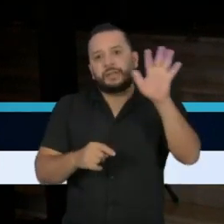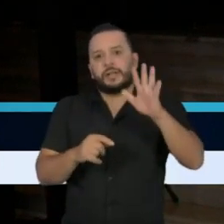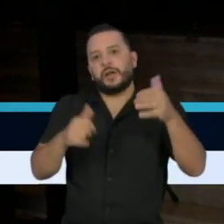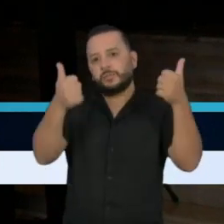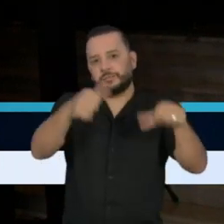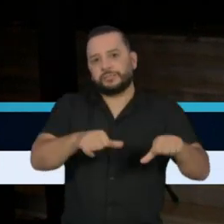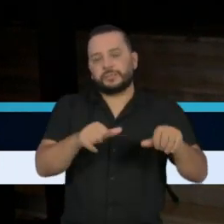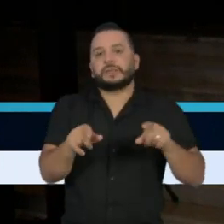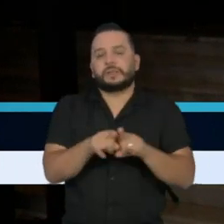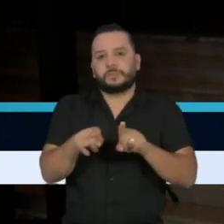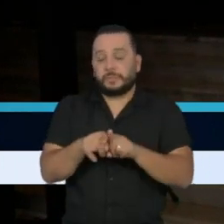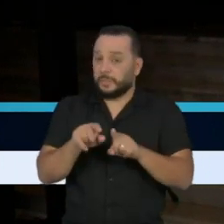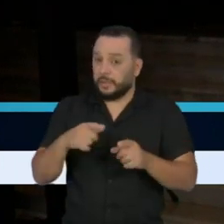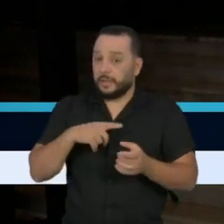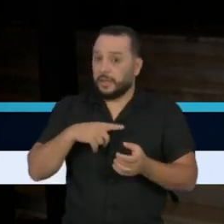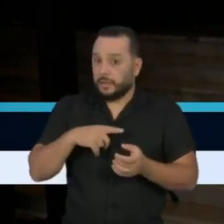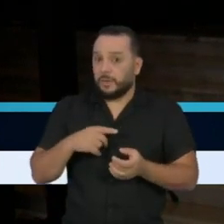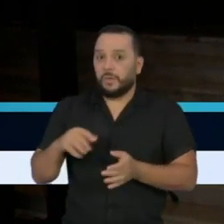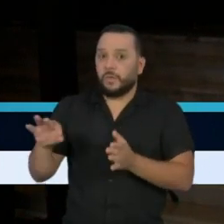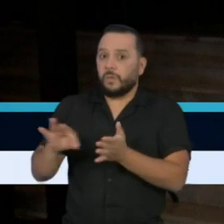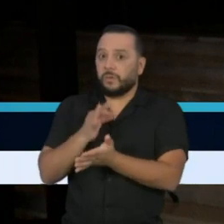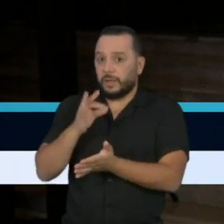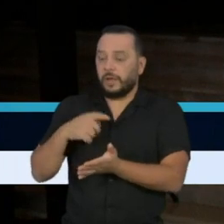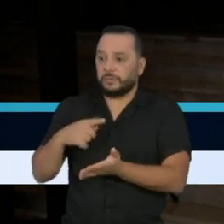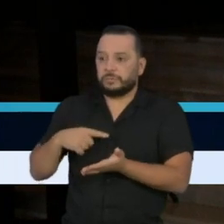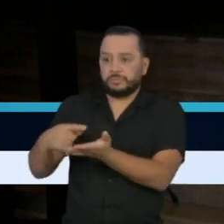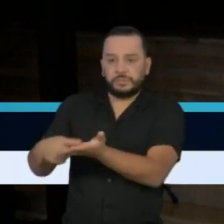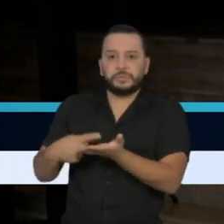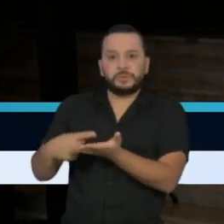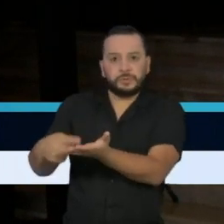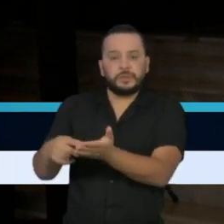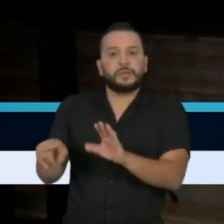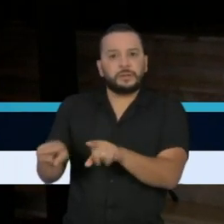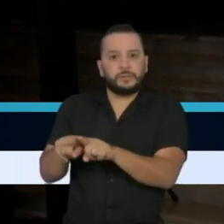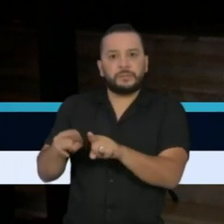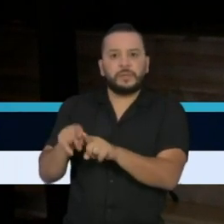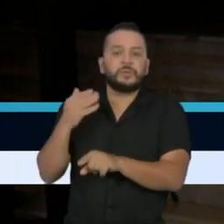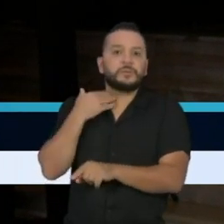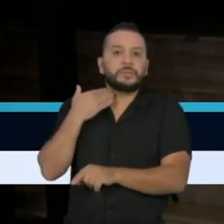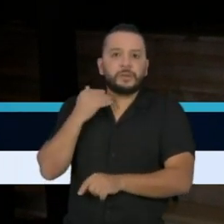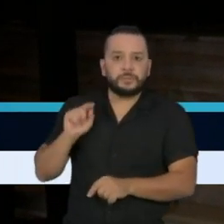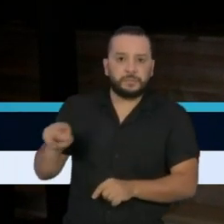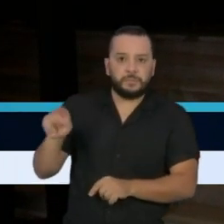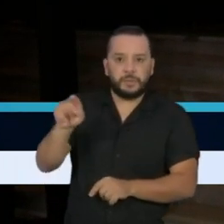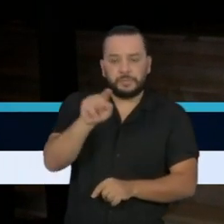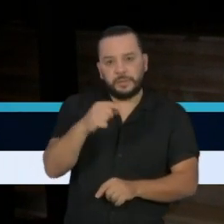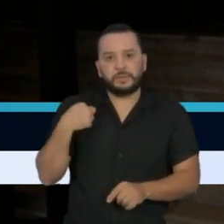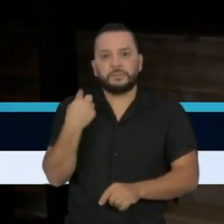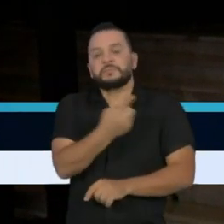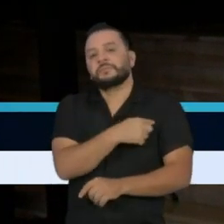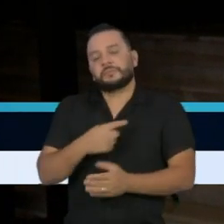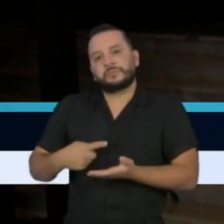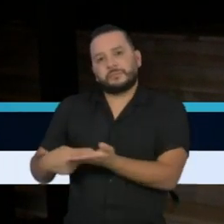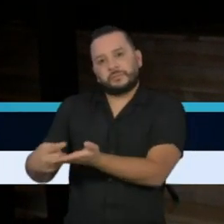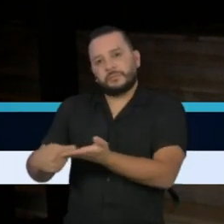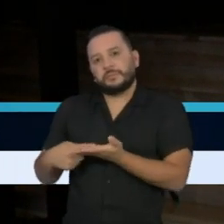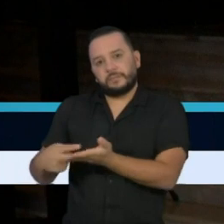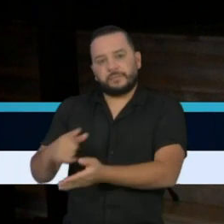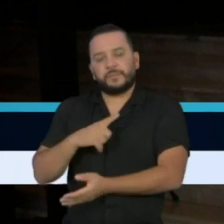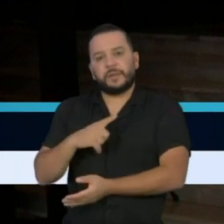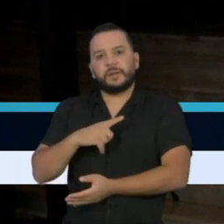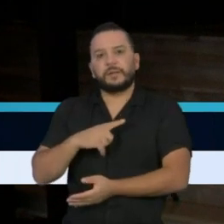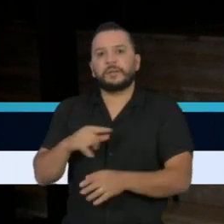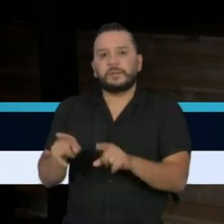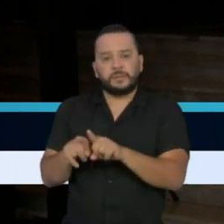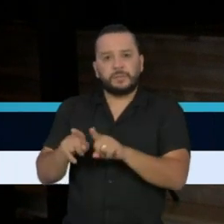negociação, sem descumprimento de nenhum contrato, o pagamento com os bancos multilaterais, ainda nós estamos em processo de negociação. Já suspendemos